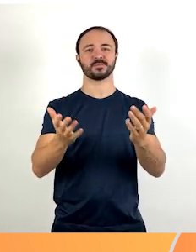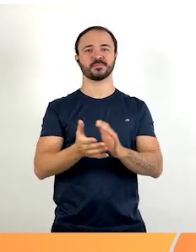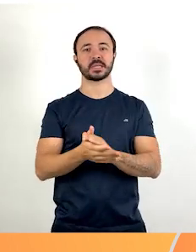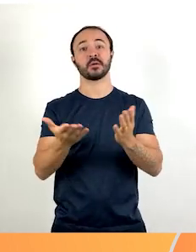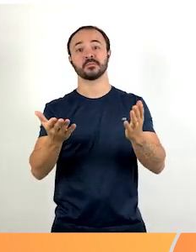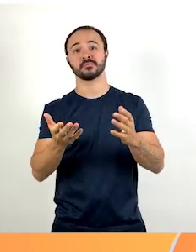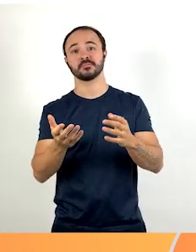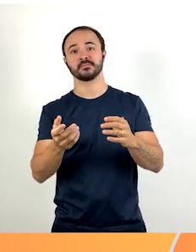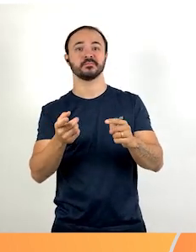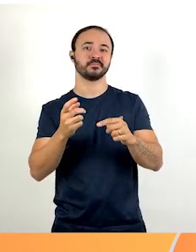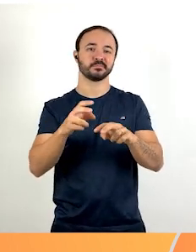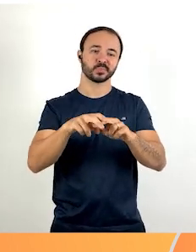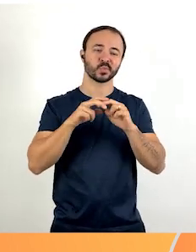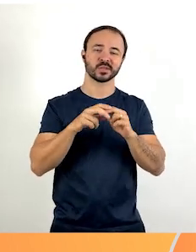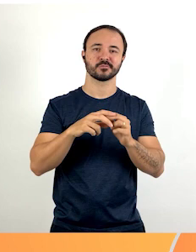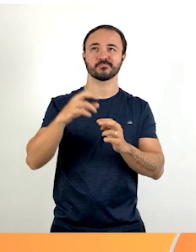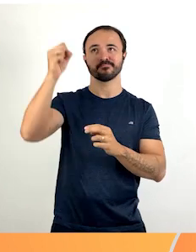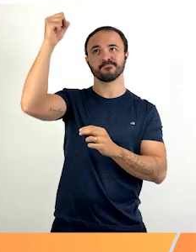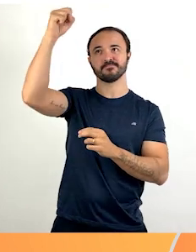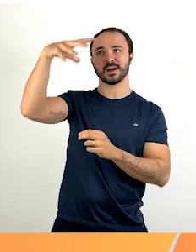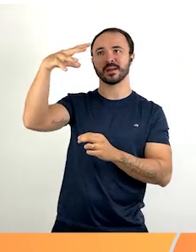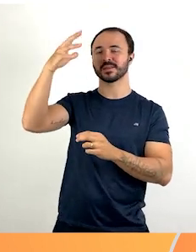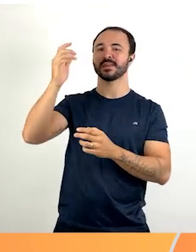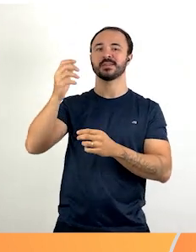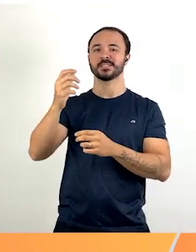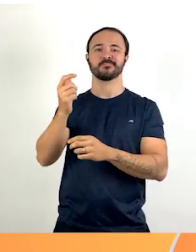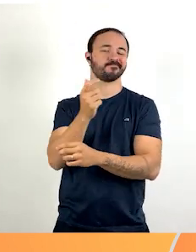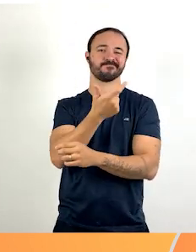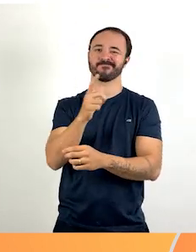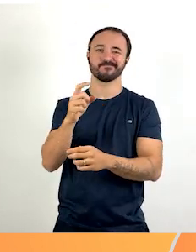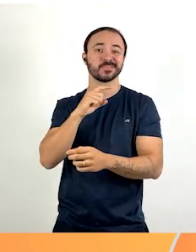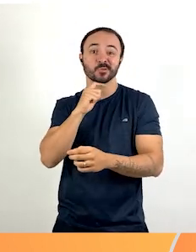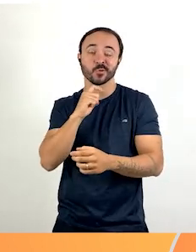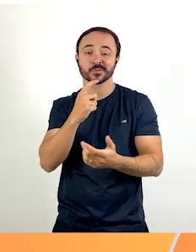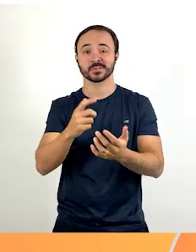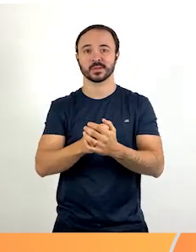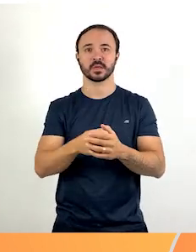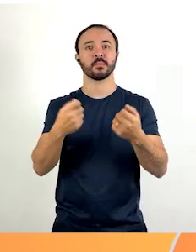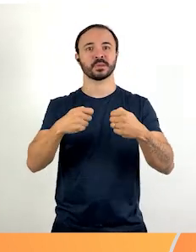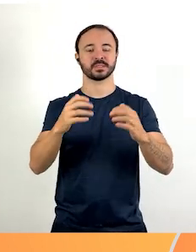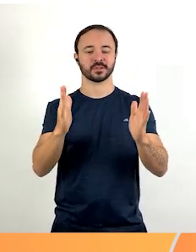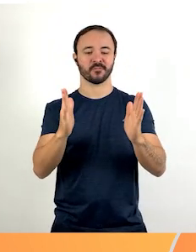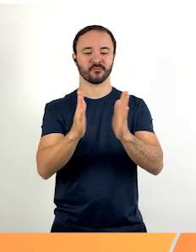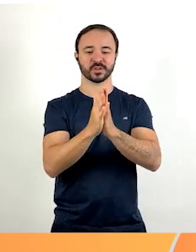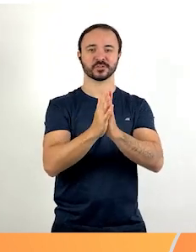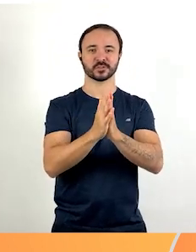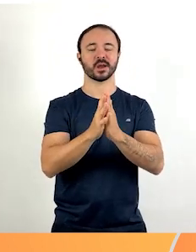corrente, consequentemente a lâmpada não acende. Para ela acender, o circuito precisa estar fechado.